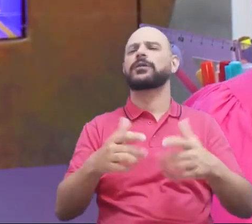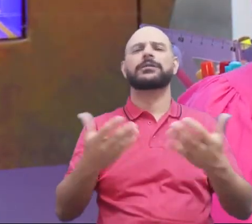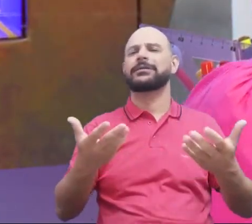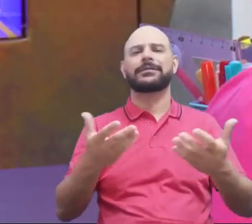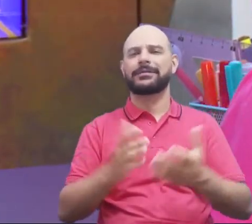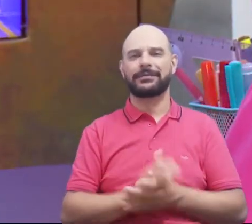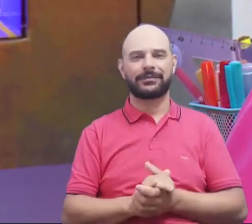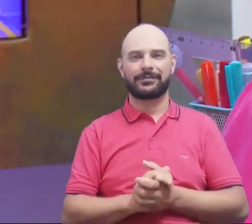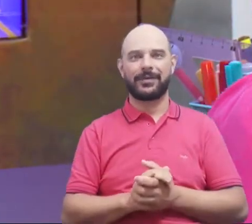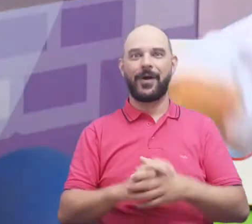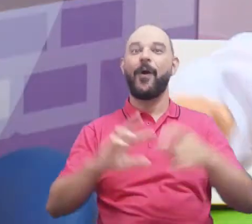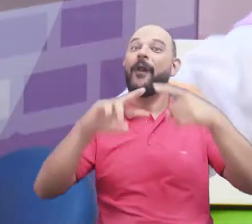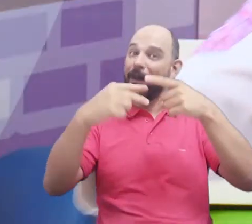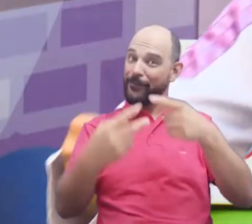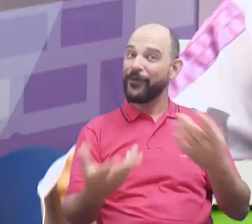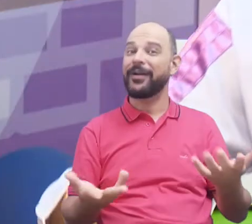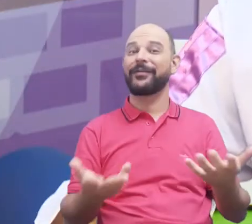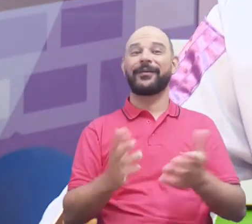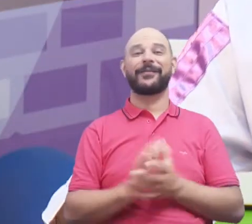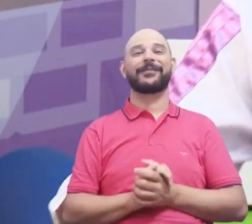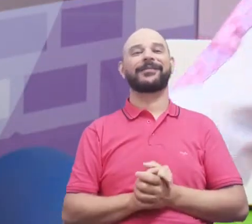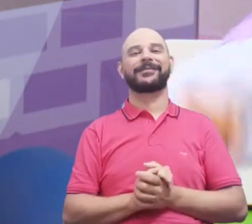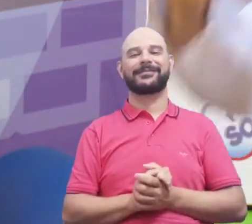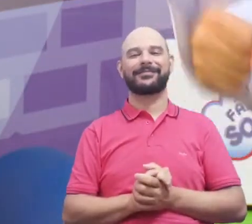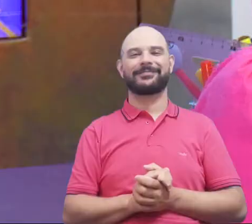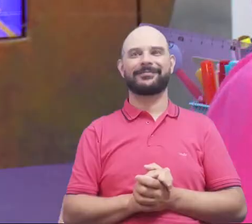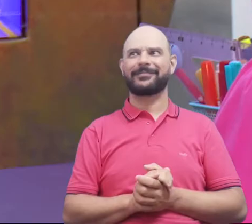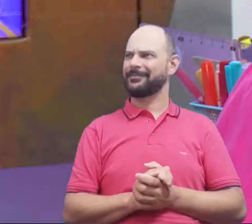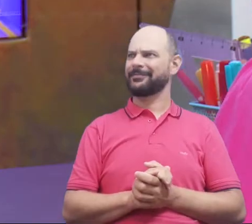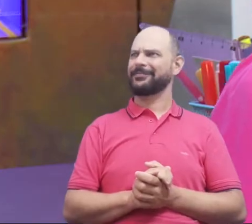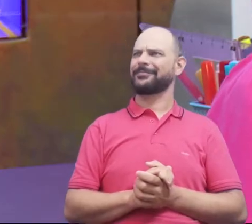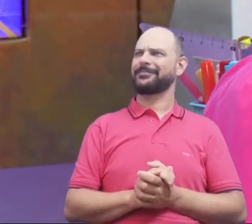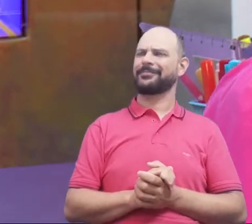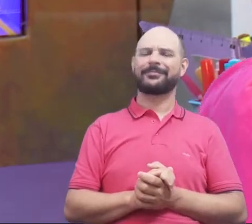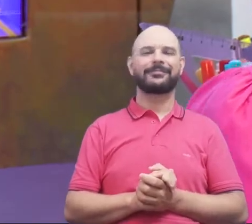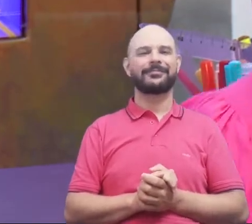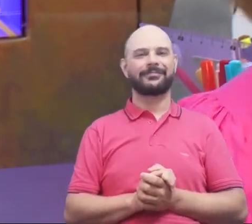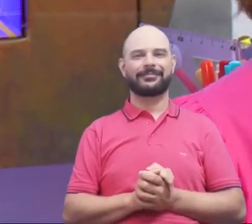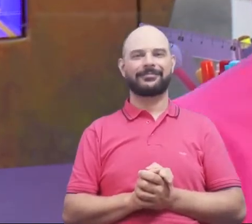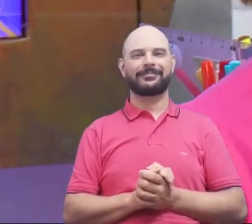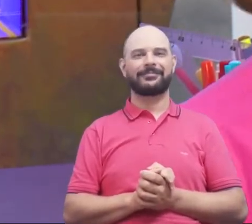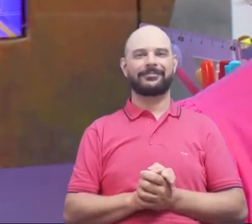E onde seria? O laboratório! Oi?